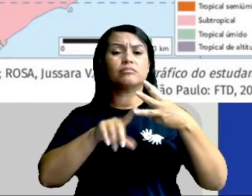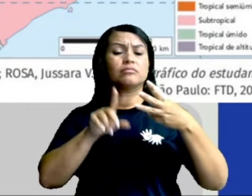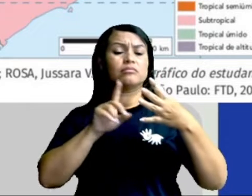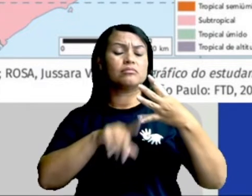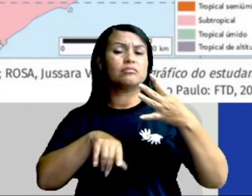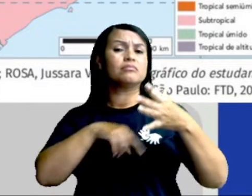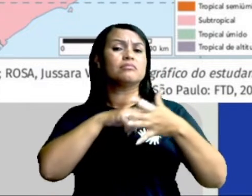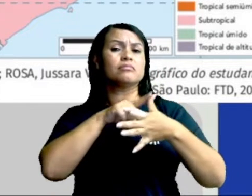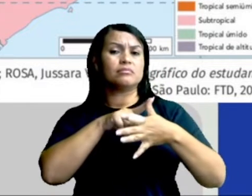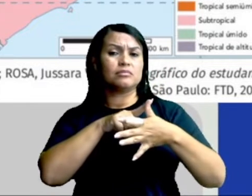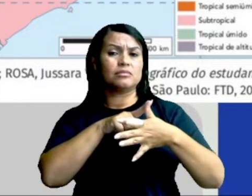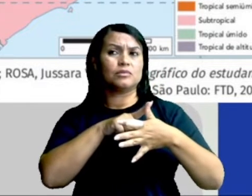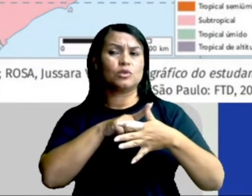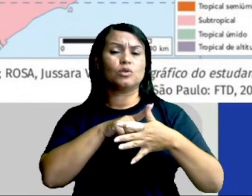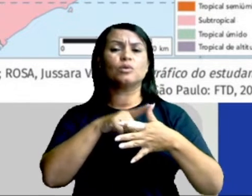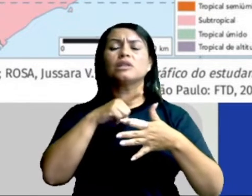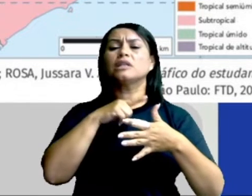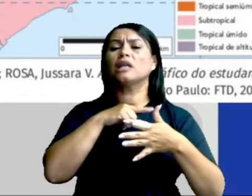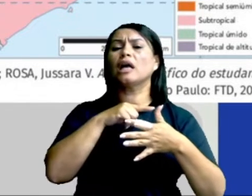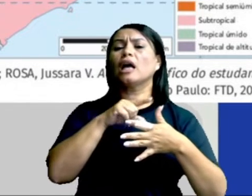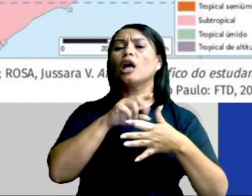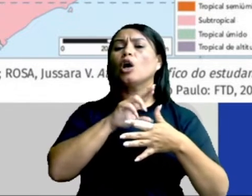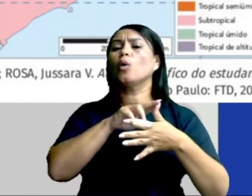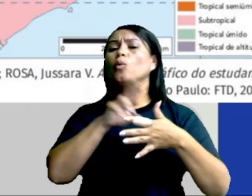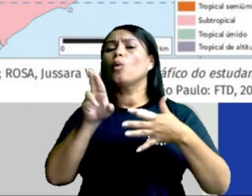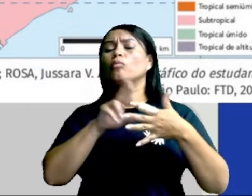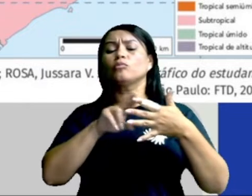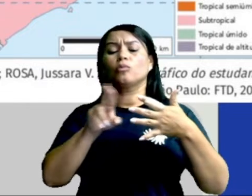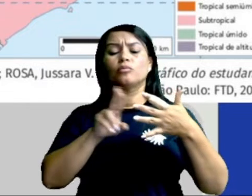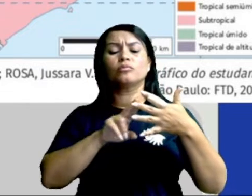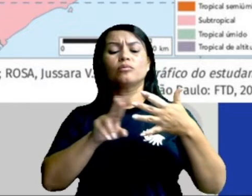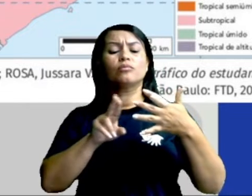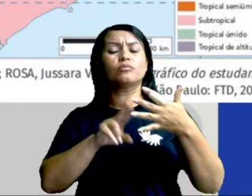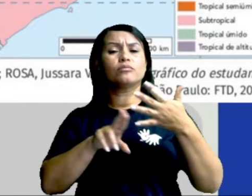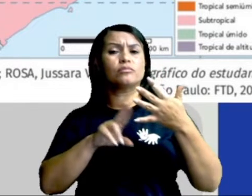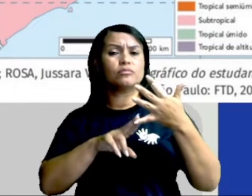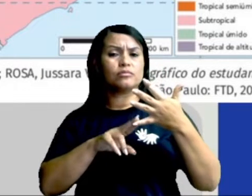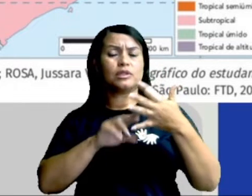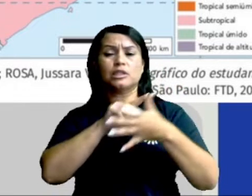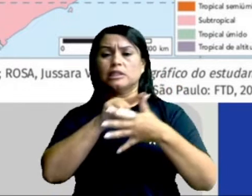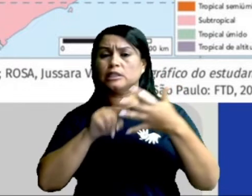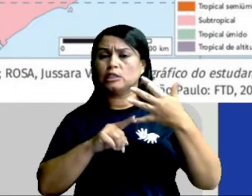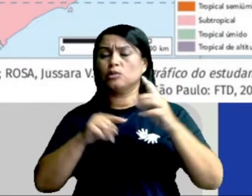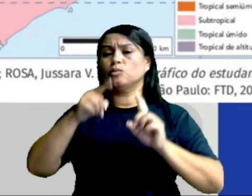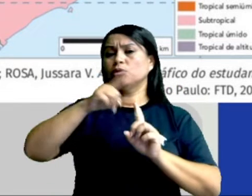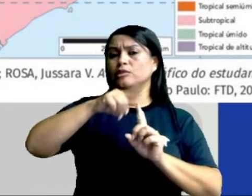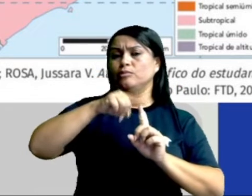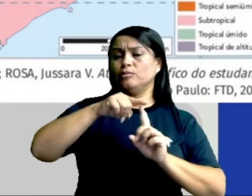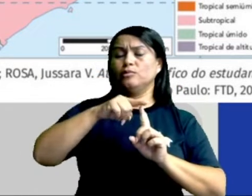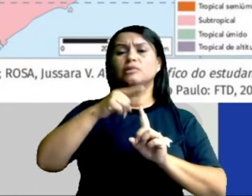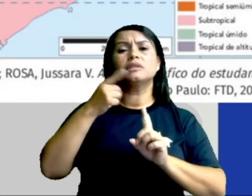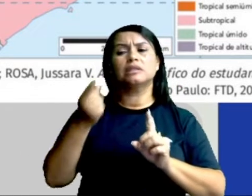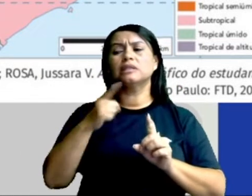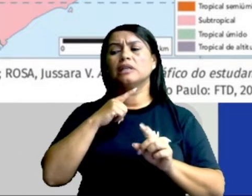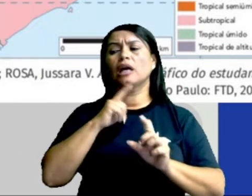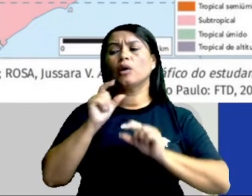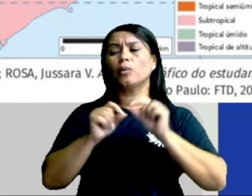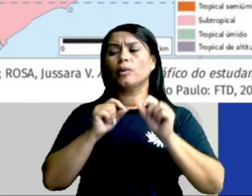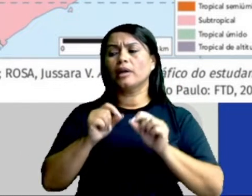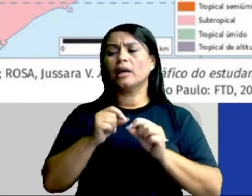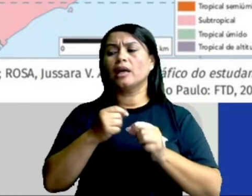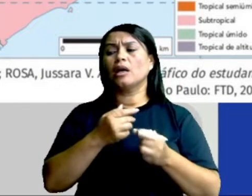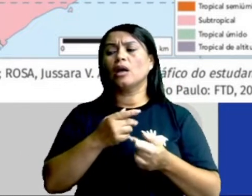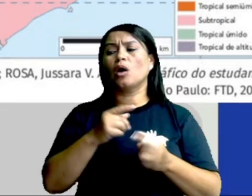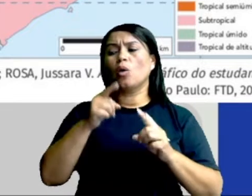altitude, tropical semiárido, o subtropical, e a gente ainda tem o tropical úmido, né, no litoral. E é exatamente os